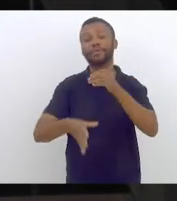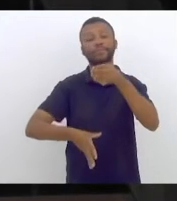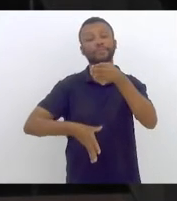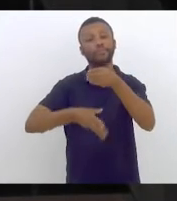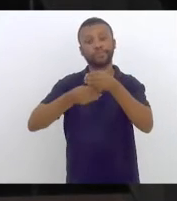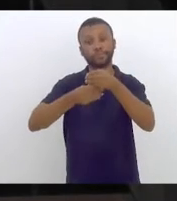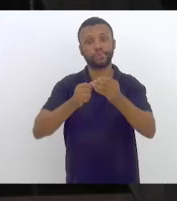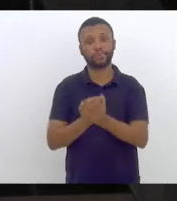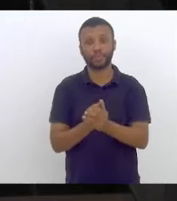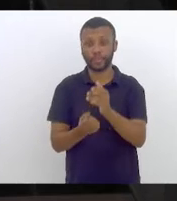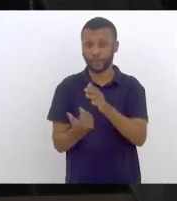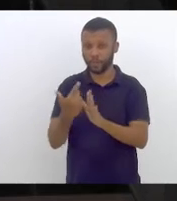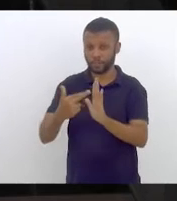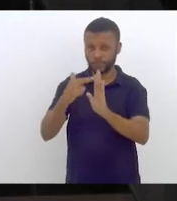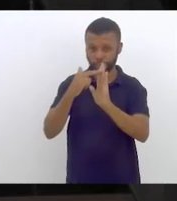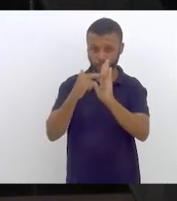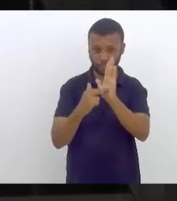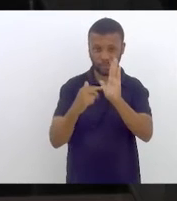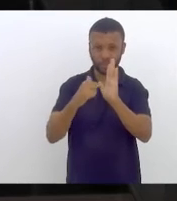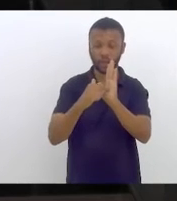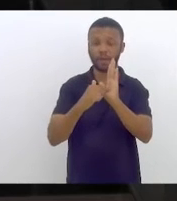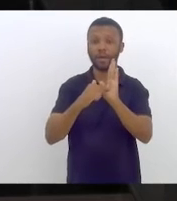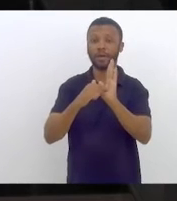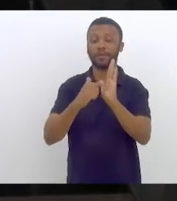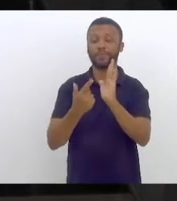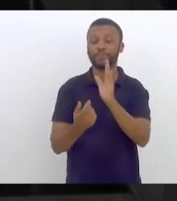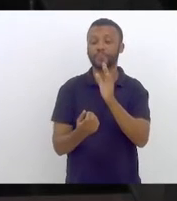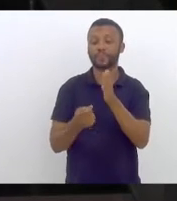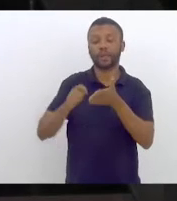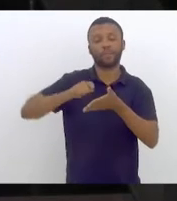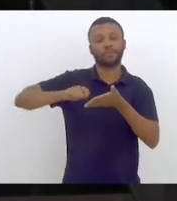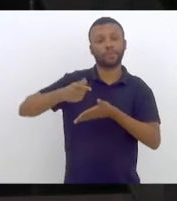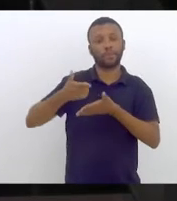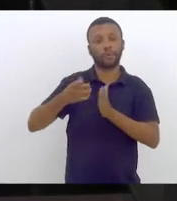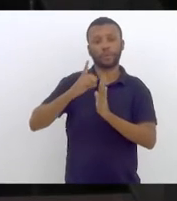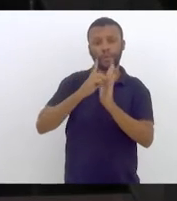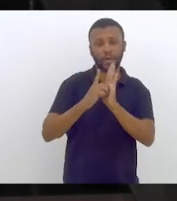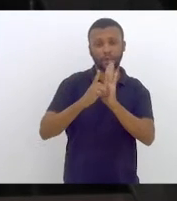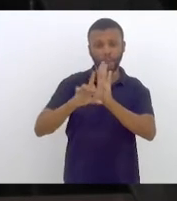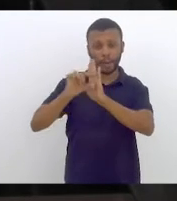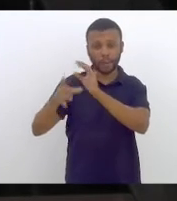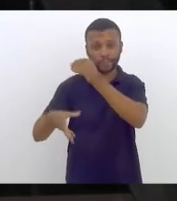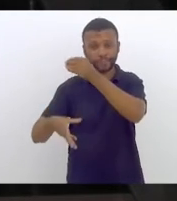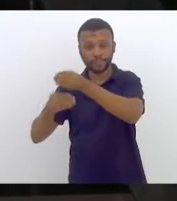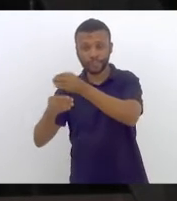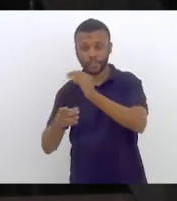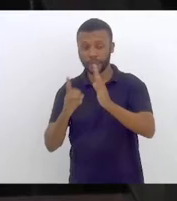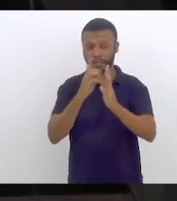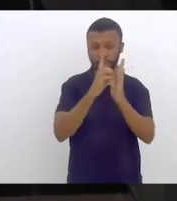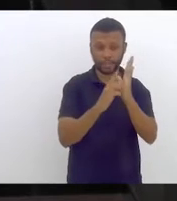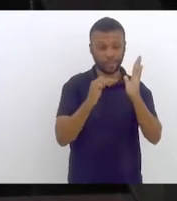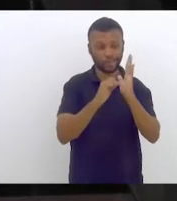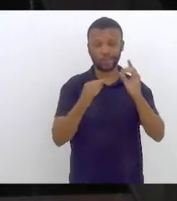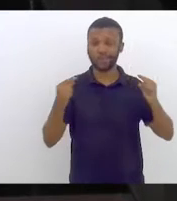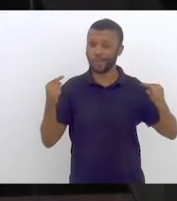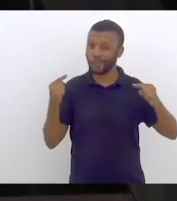Regulamentou por decreto uma lei complementar. São decretos